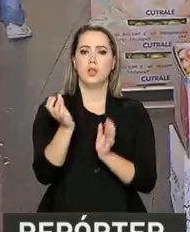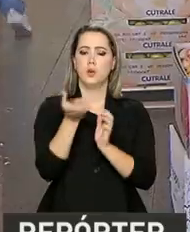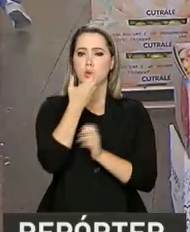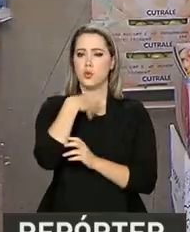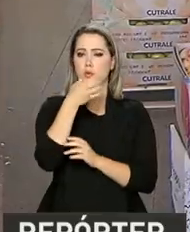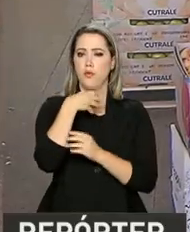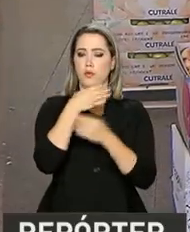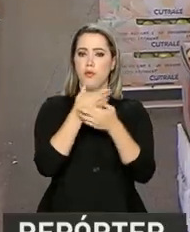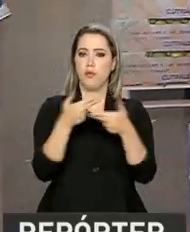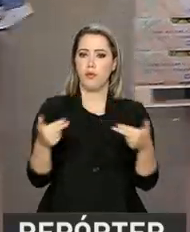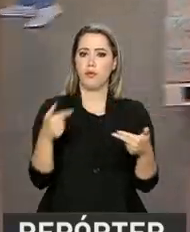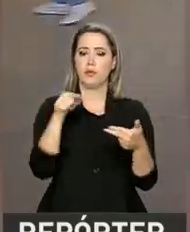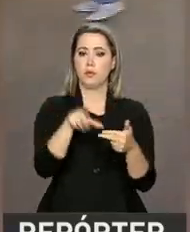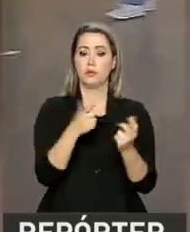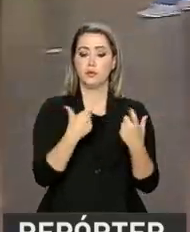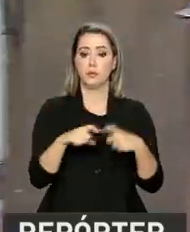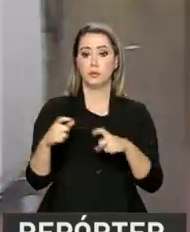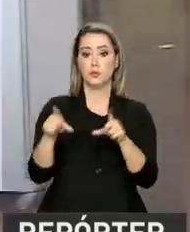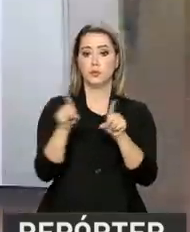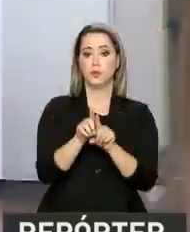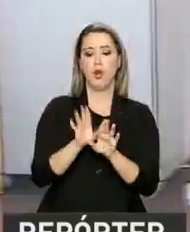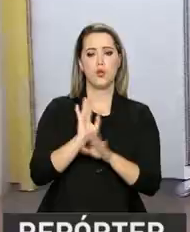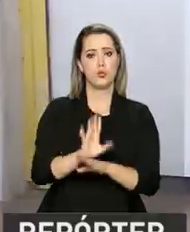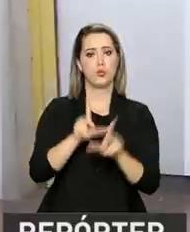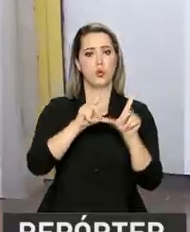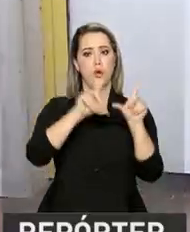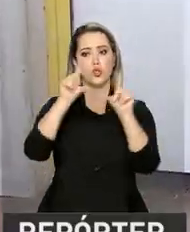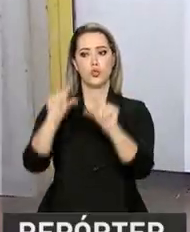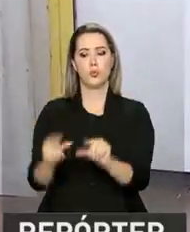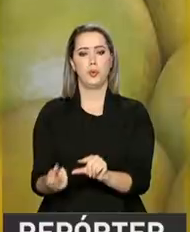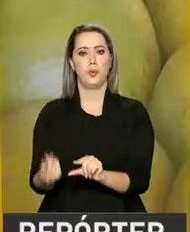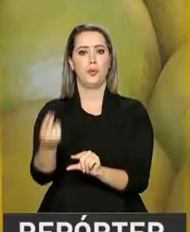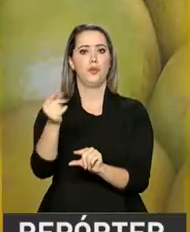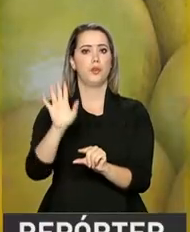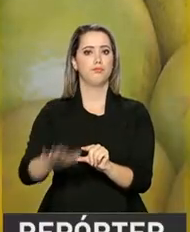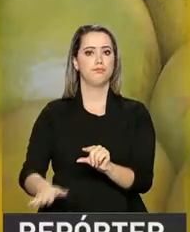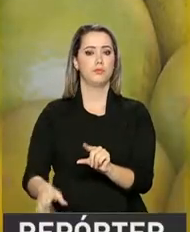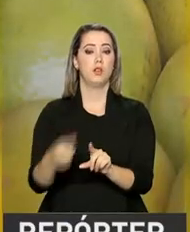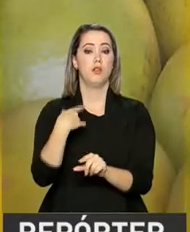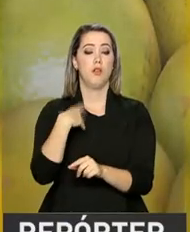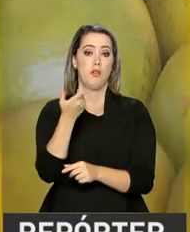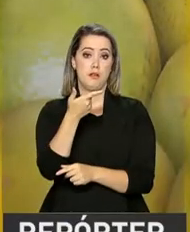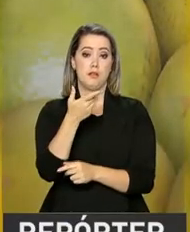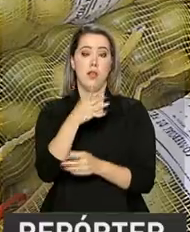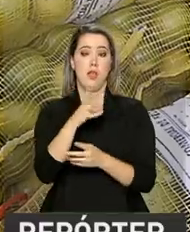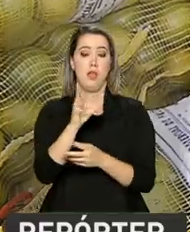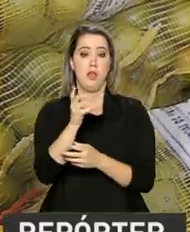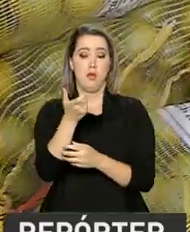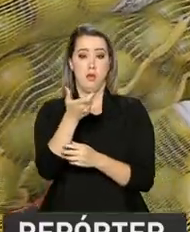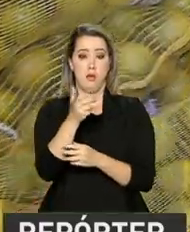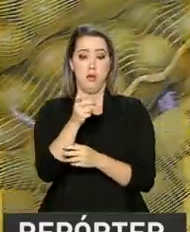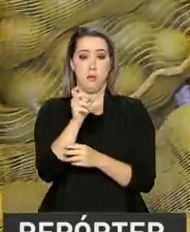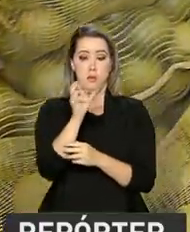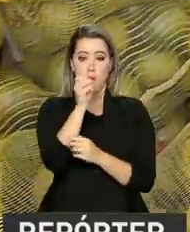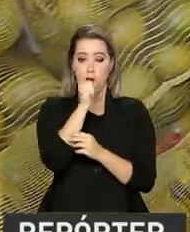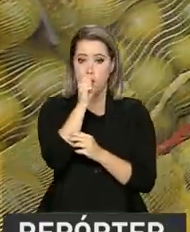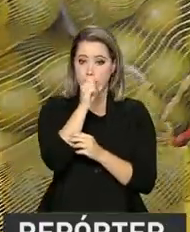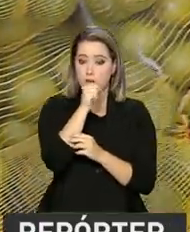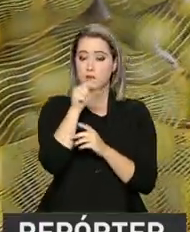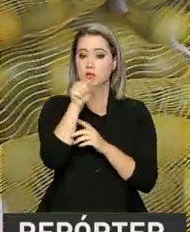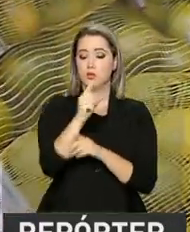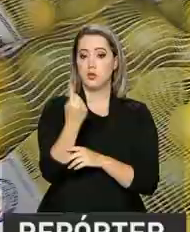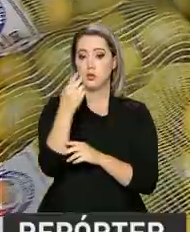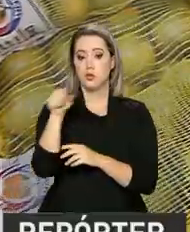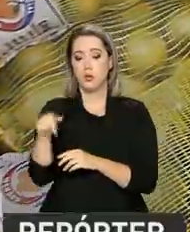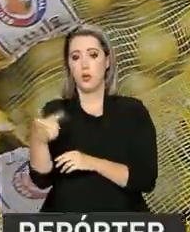mercados atacadistas colaborou para a queda de preços. É o caso da laranja, que passou de R$